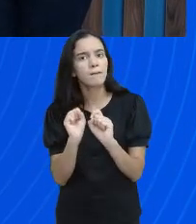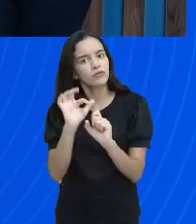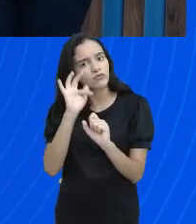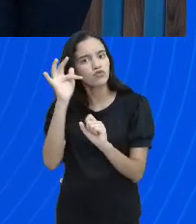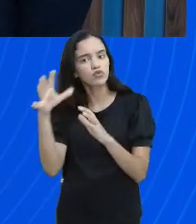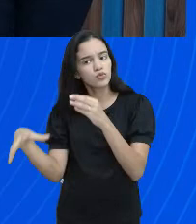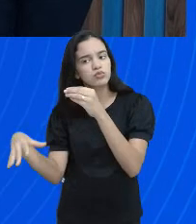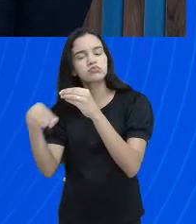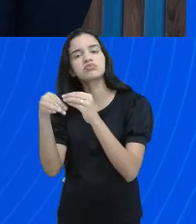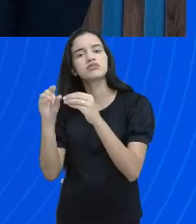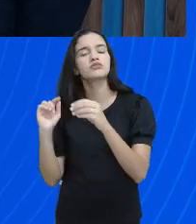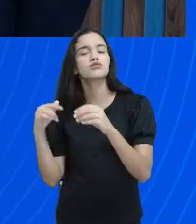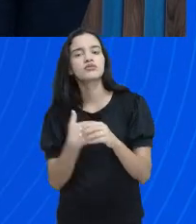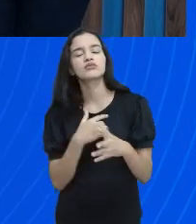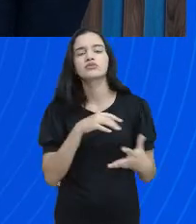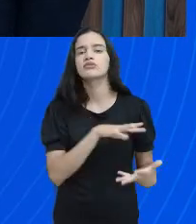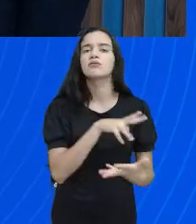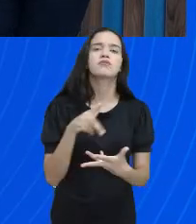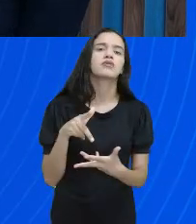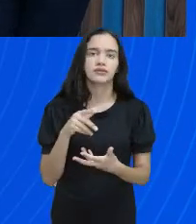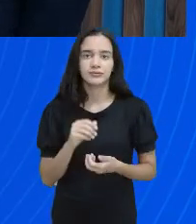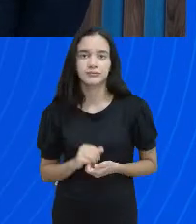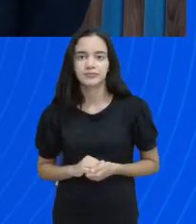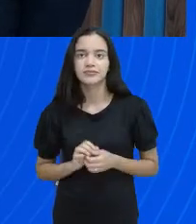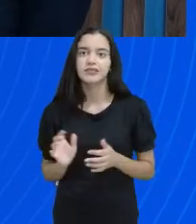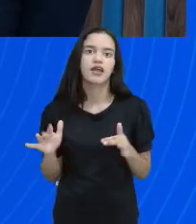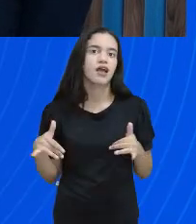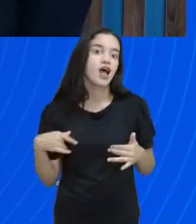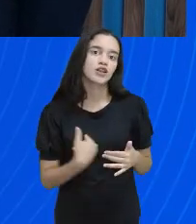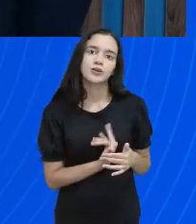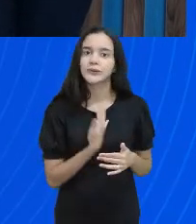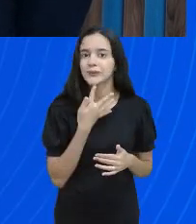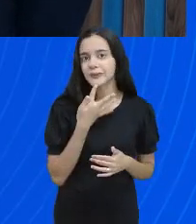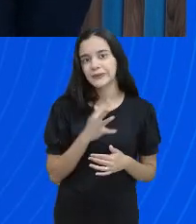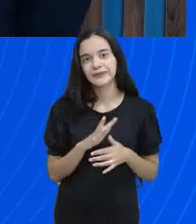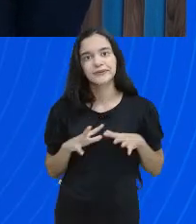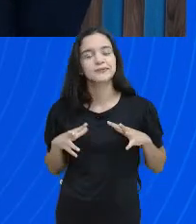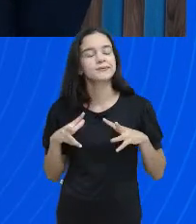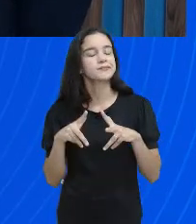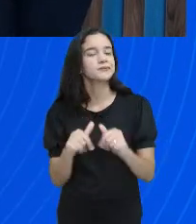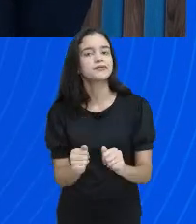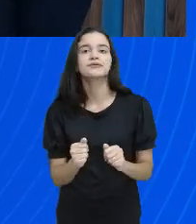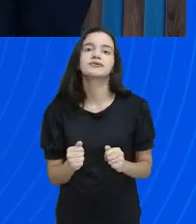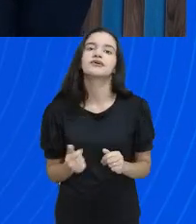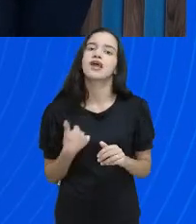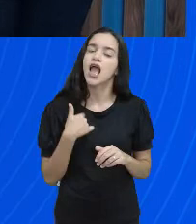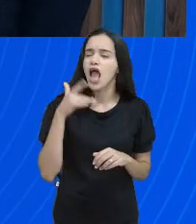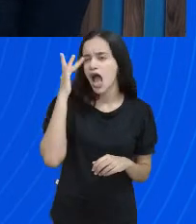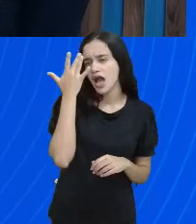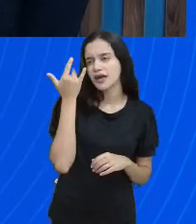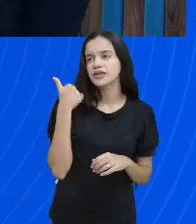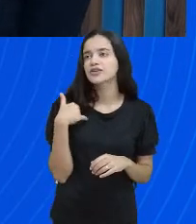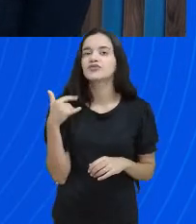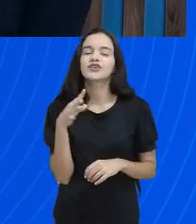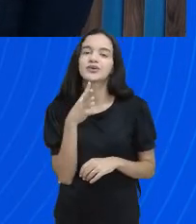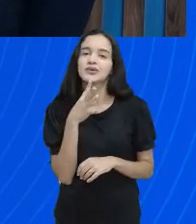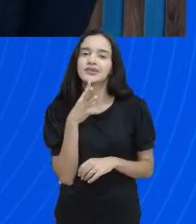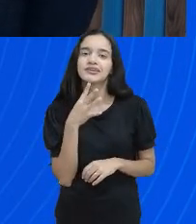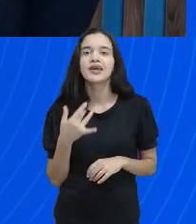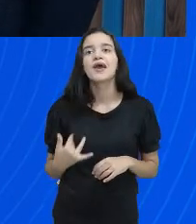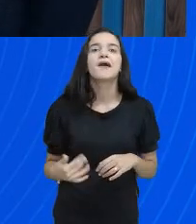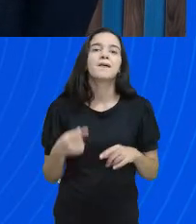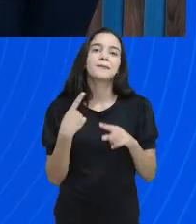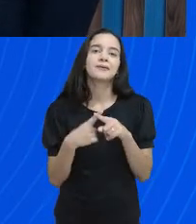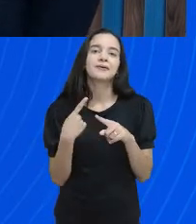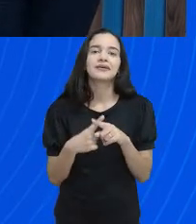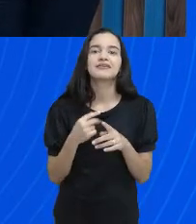químicos no nosso planeta. Por que não, né? A gente não conhece tudo sobre o nosso planeta, né? E eu acho que nunca vai conhecer, porque é tanta